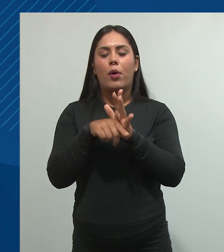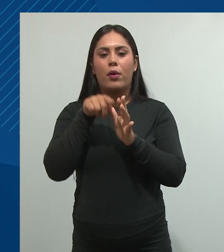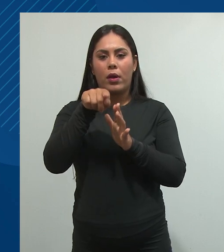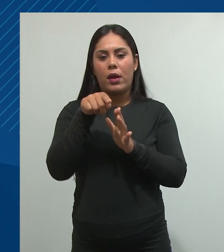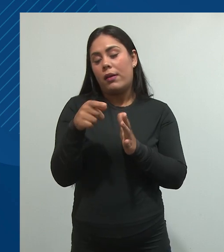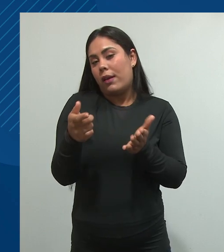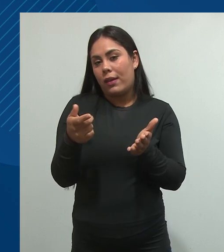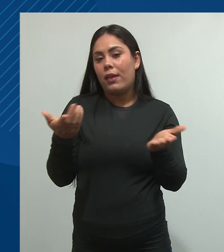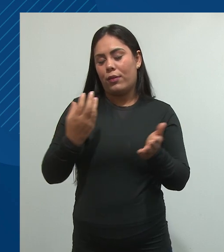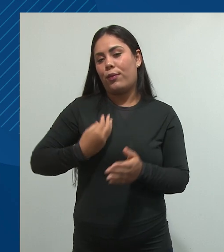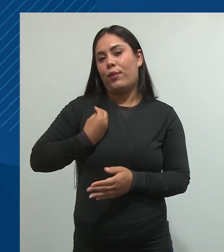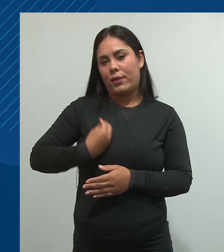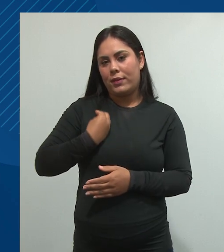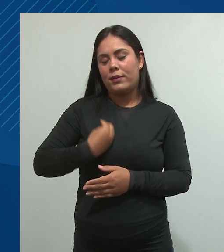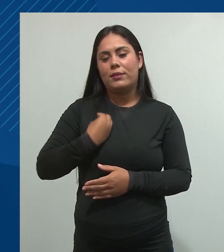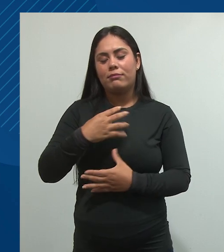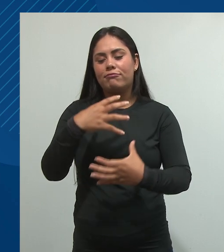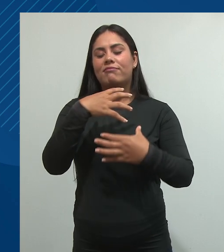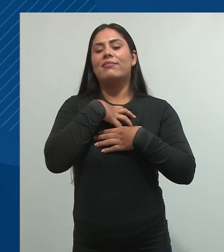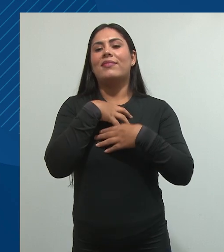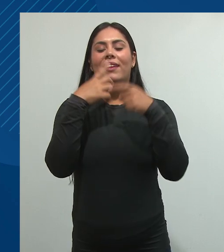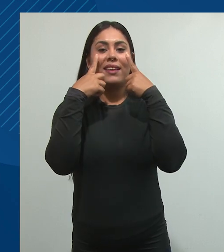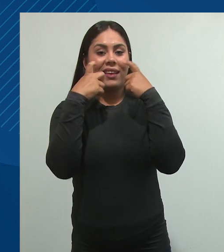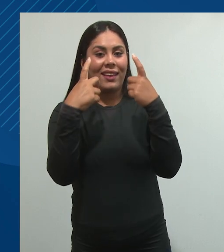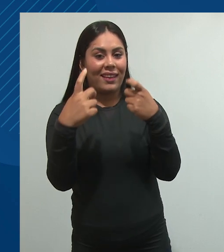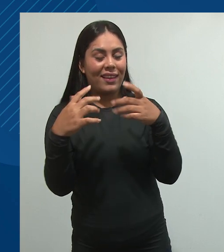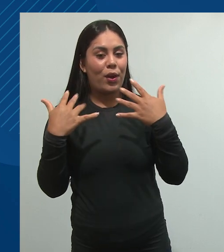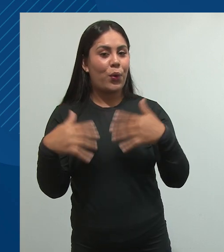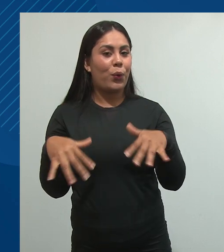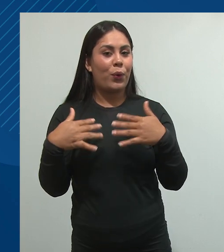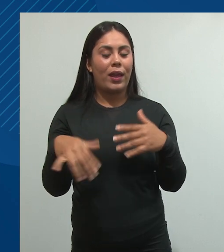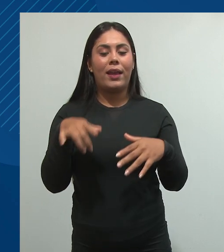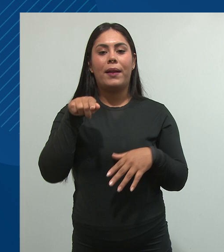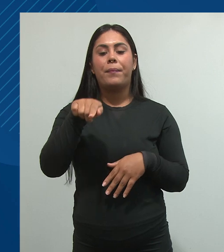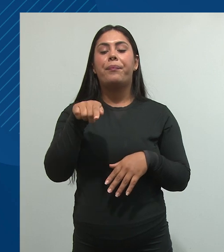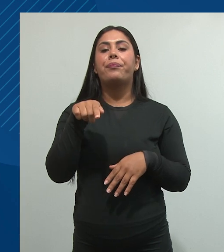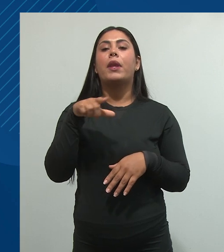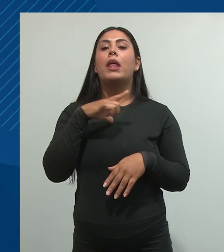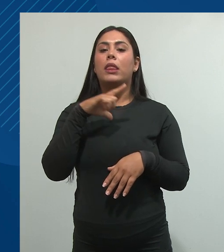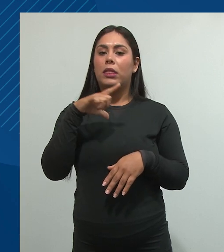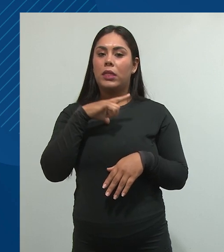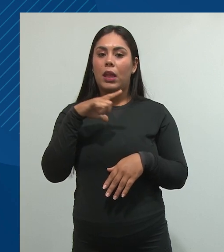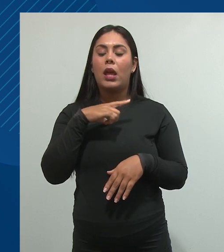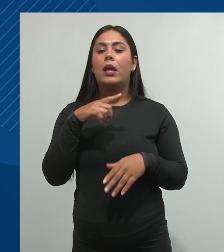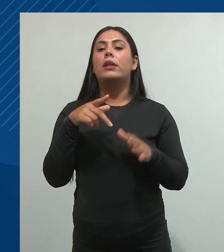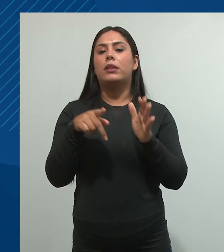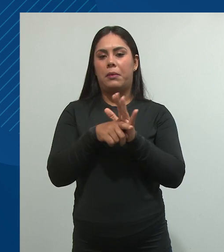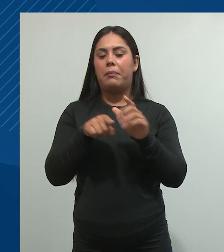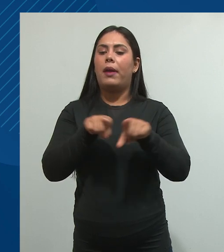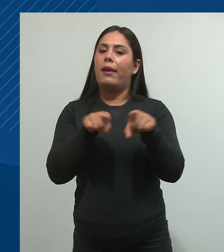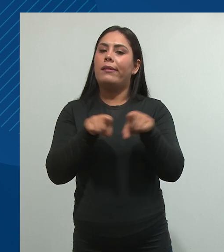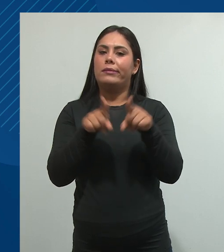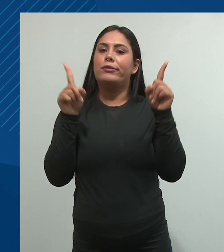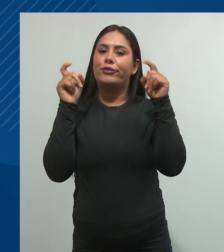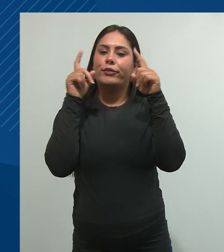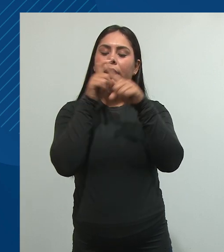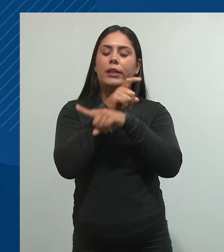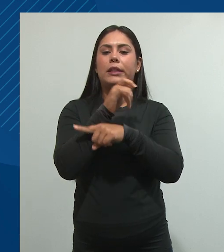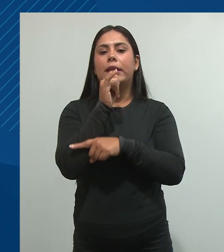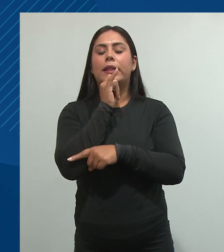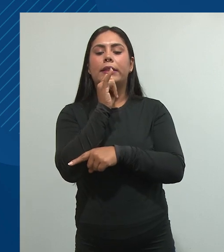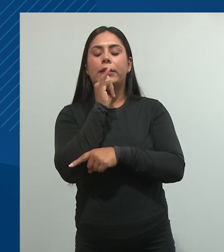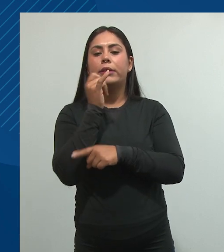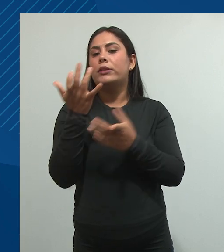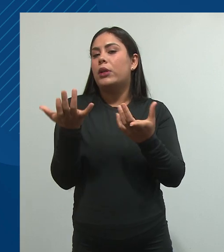parte que nos cabe, que nos toca, que nos interessa. Ela tem os seus graus de complexidade também. Então, por exemplo,